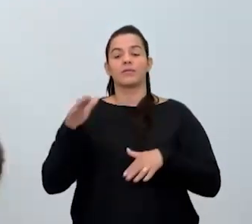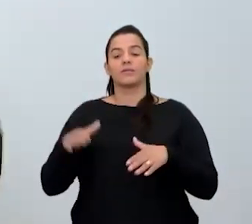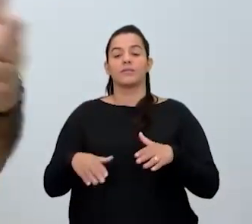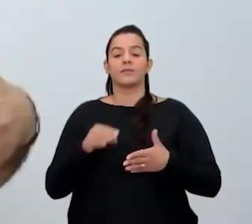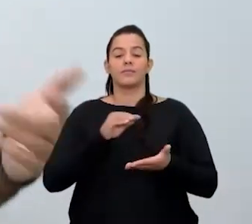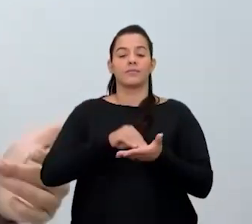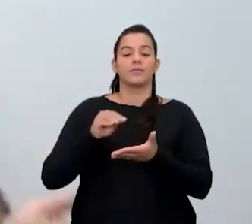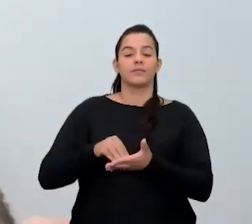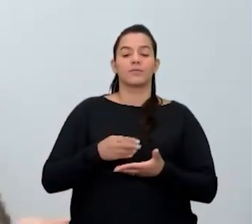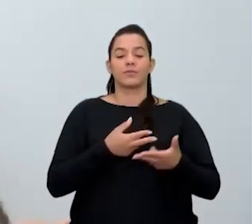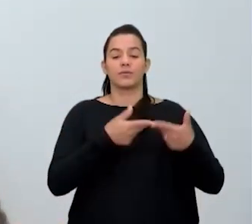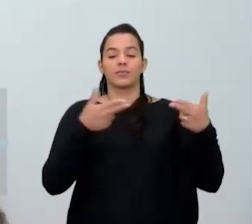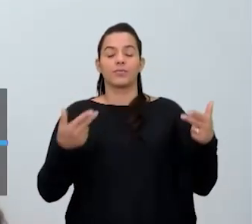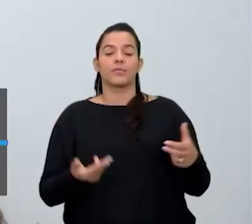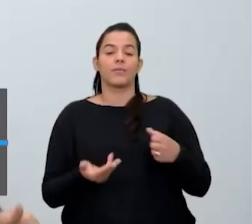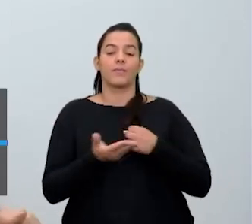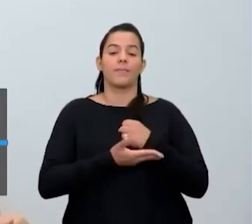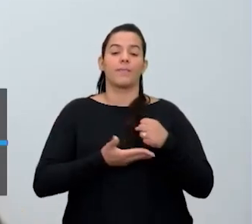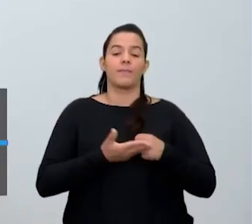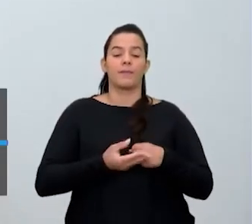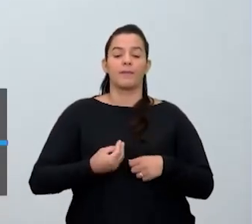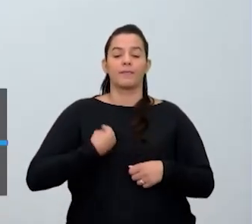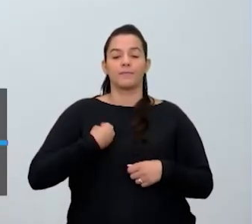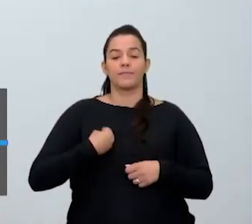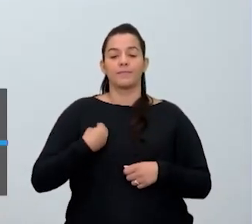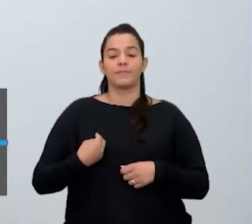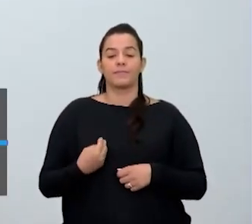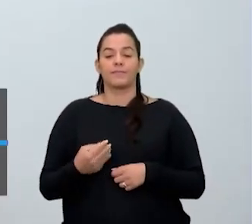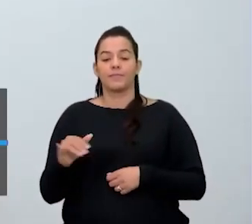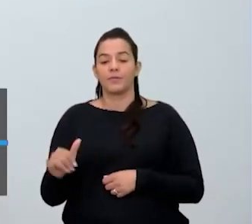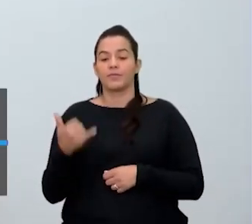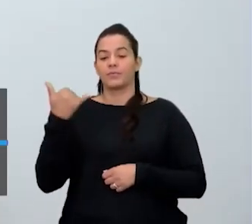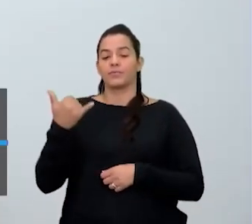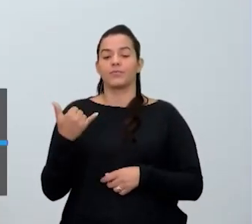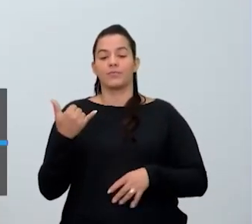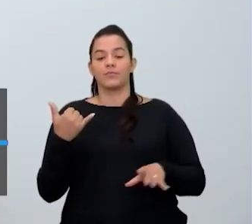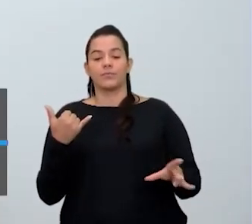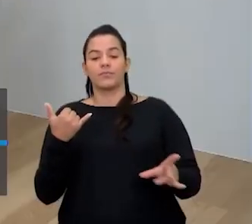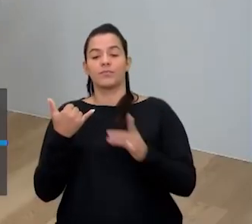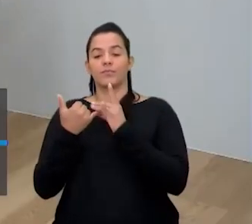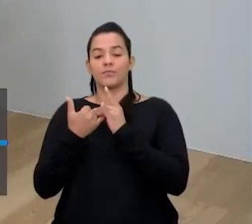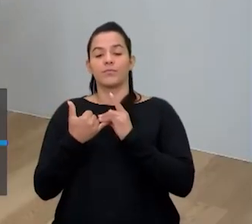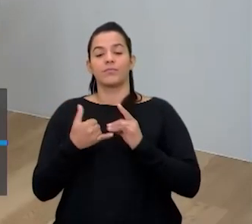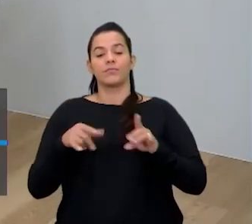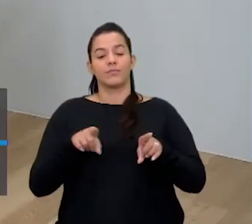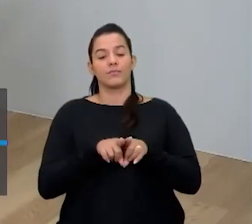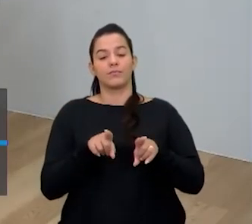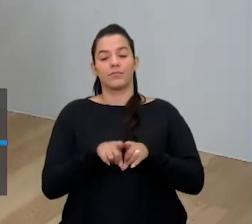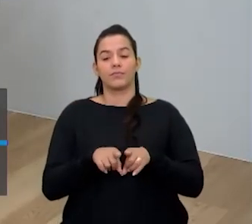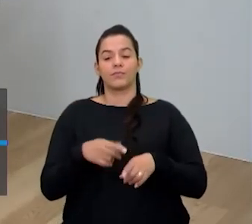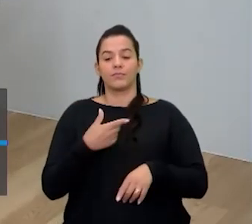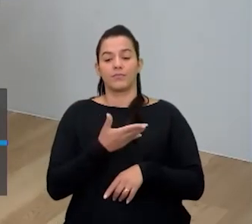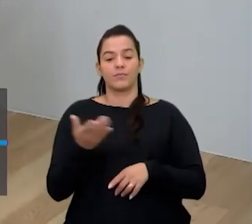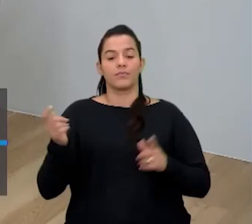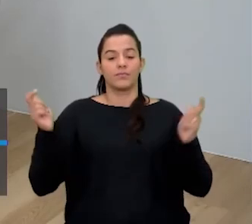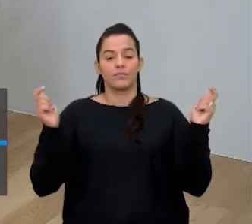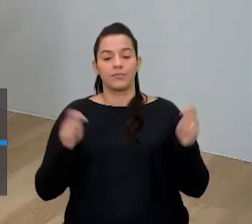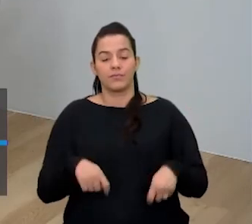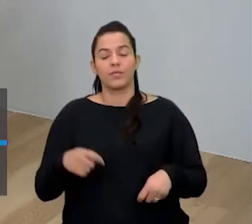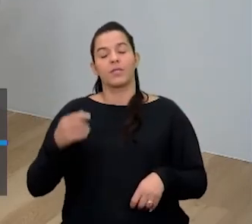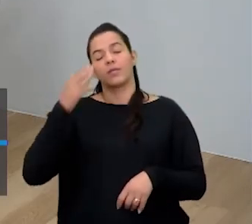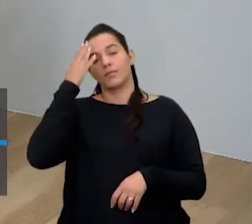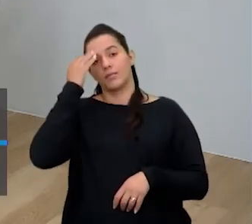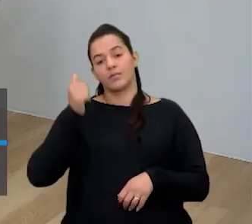falta elementos básicos até para a sobrevivência, mas o smartphone tem conexão. Exatamente. E de alguma forma eu